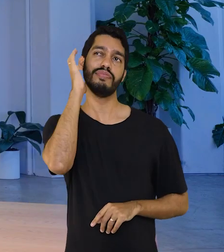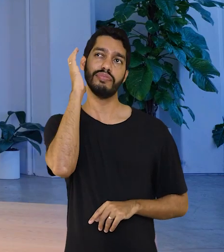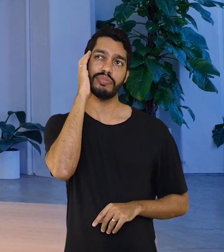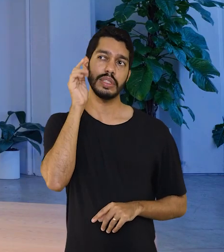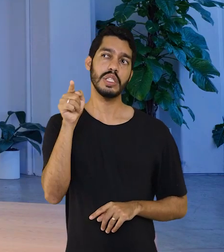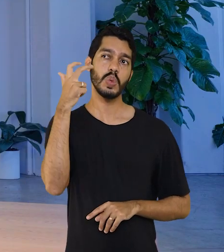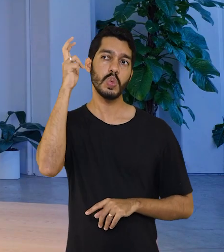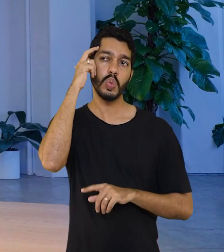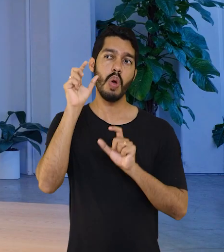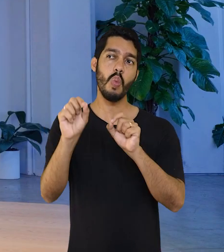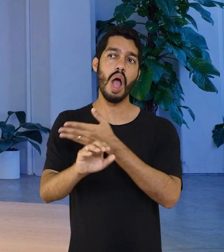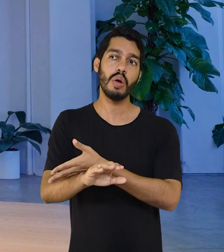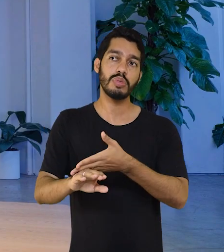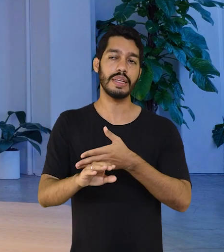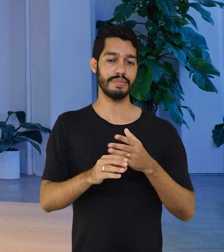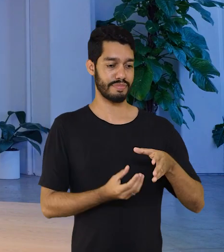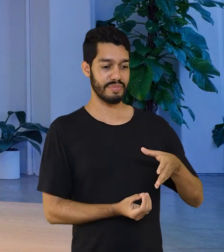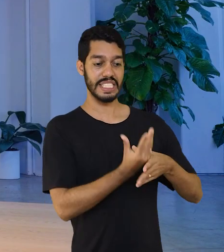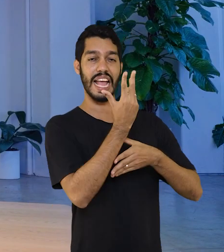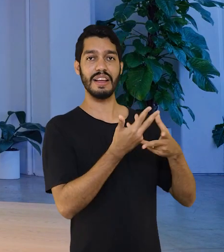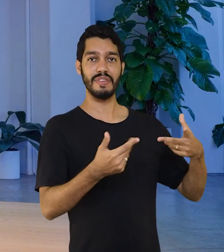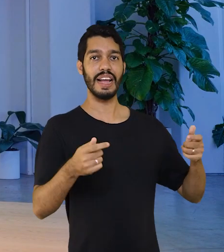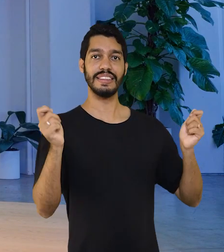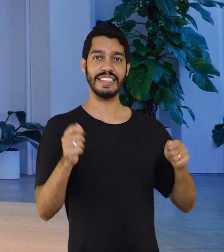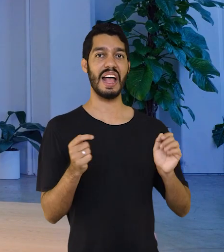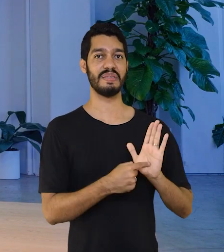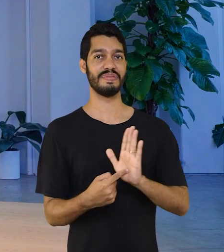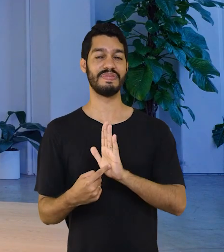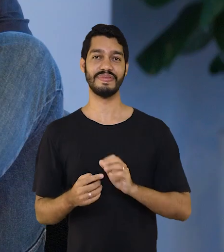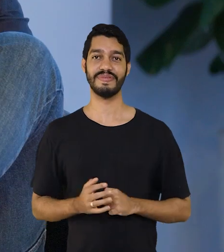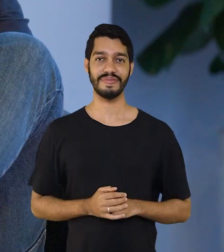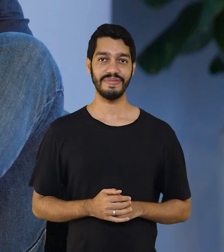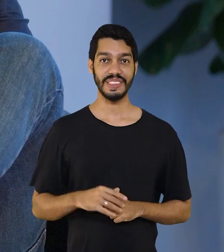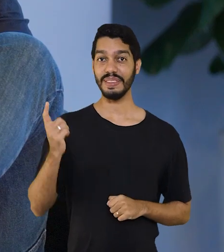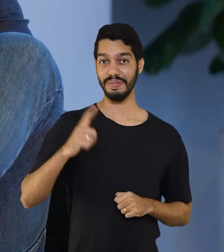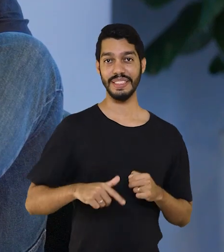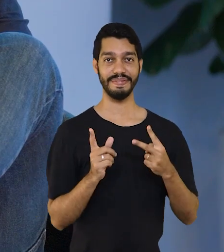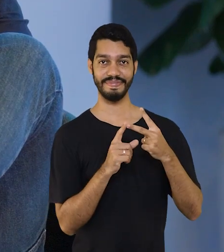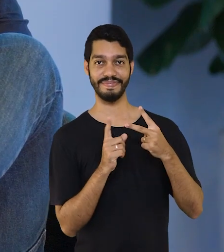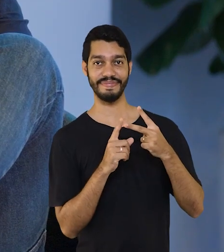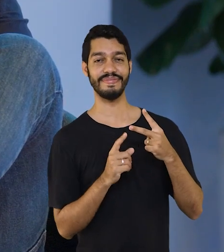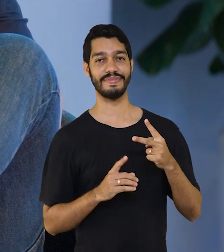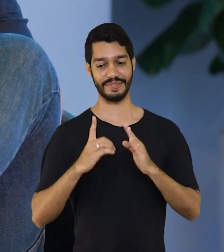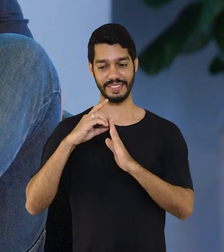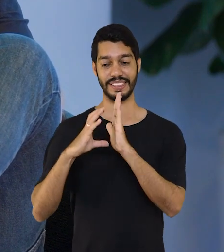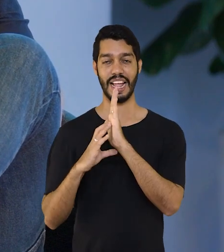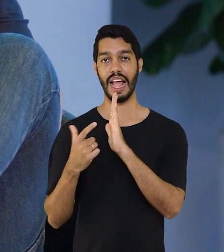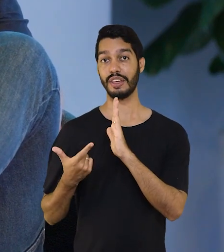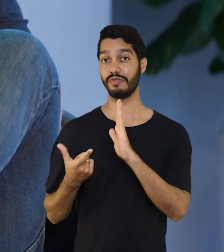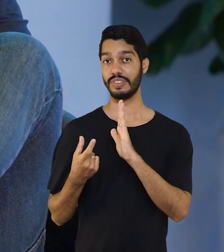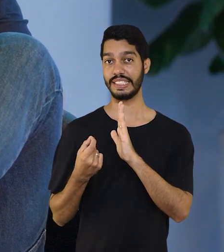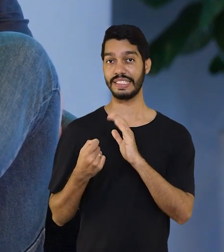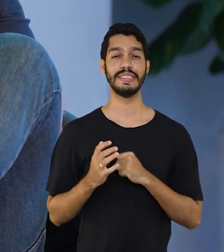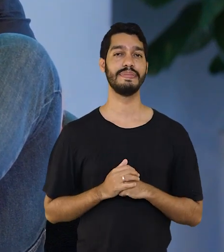na cultura e criando algo relevante, realmente relevante. Segundo momento chave na história da Coca, um pouquinho mais para frente, década